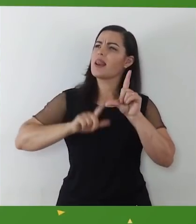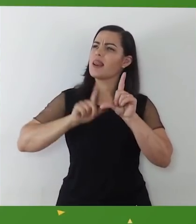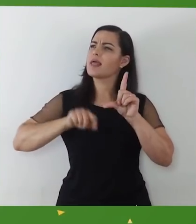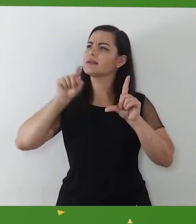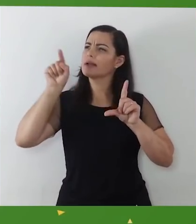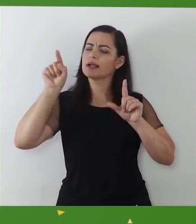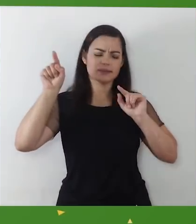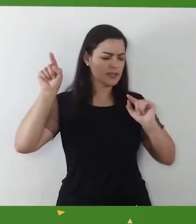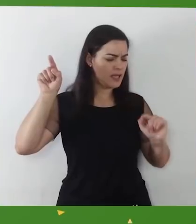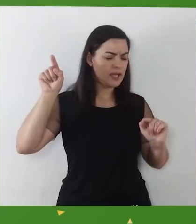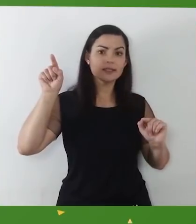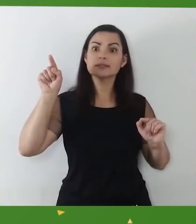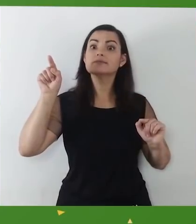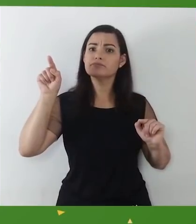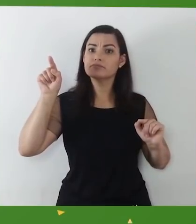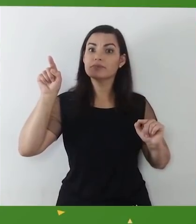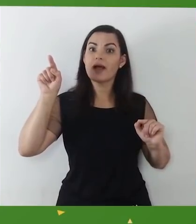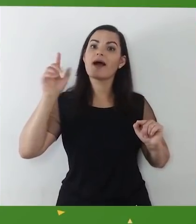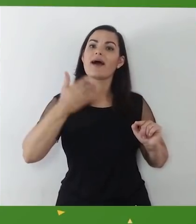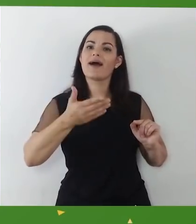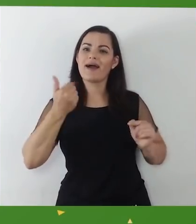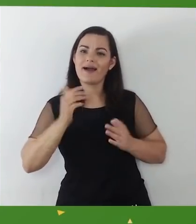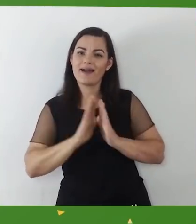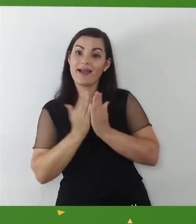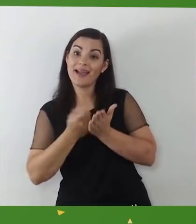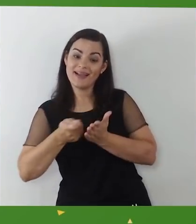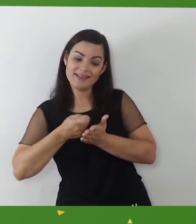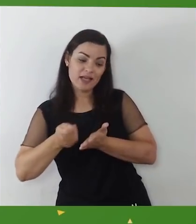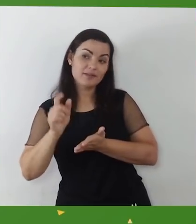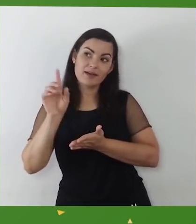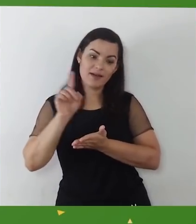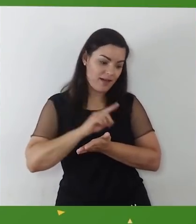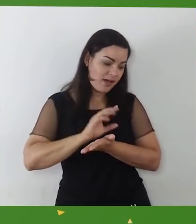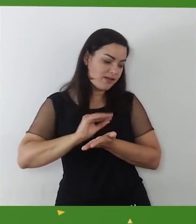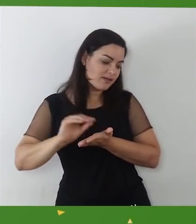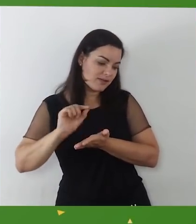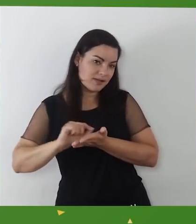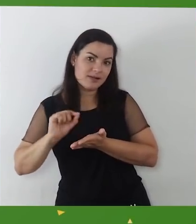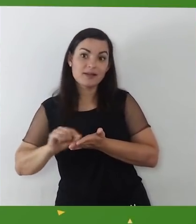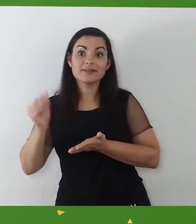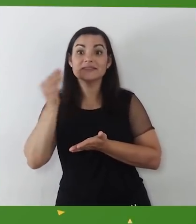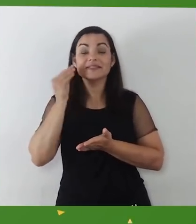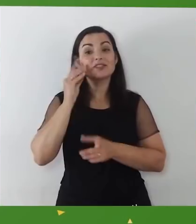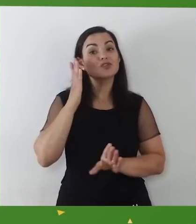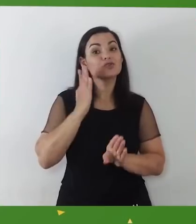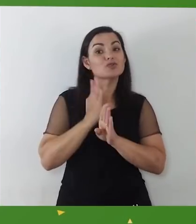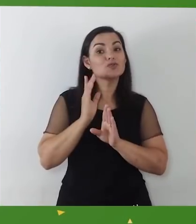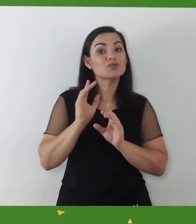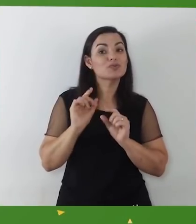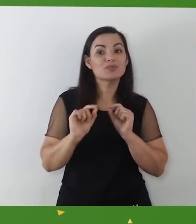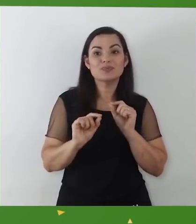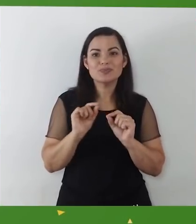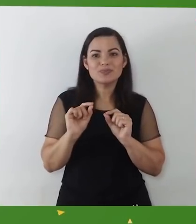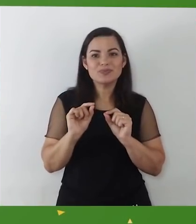Águia. É uma transformação. Eu conheci a Fundação Dorina em